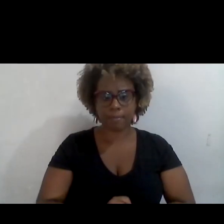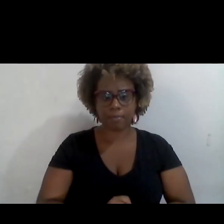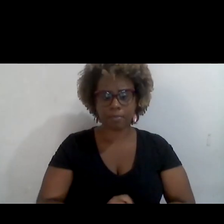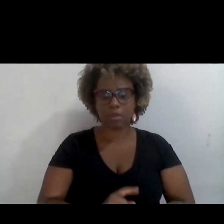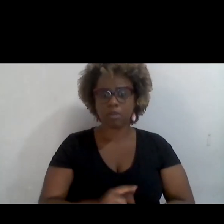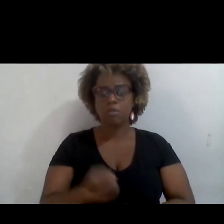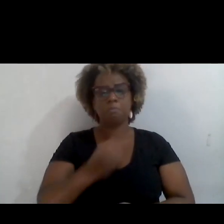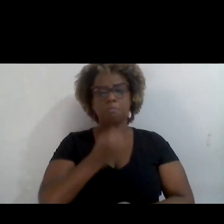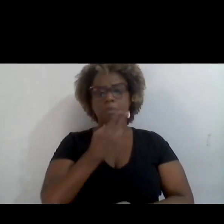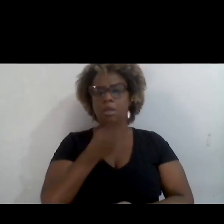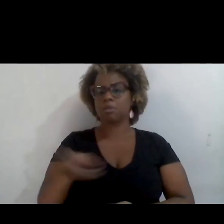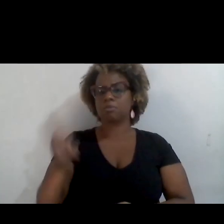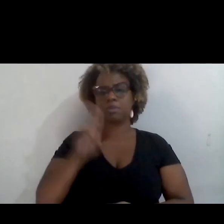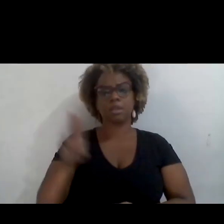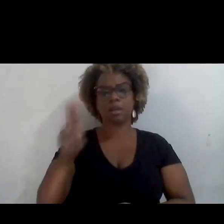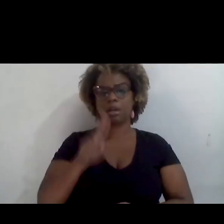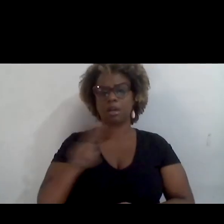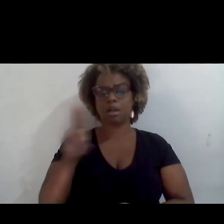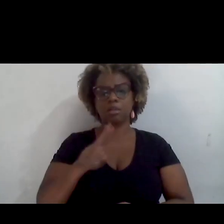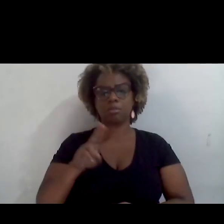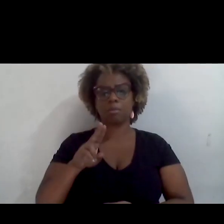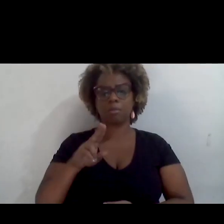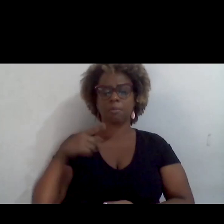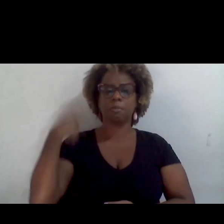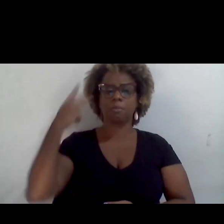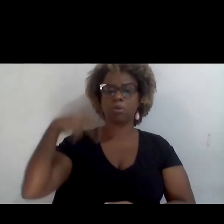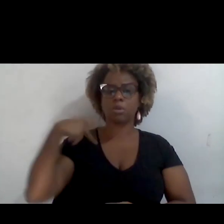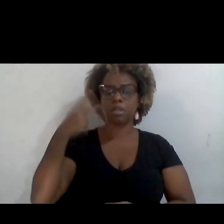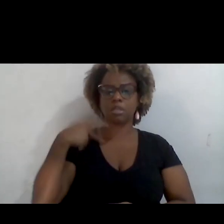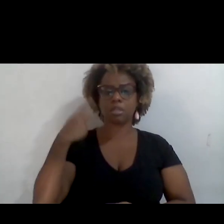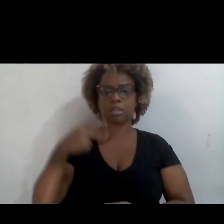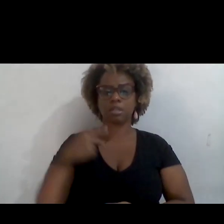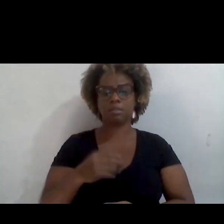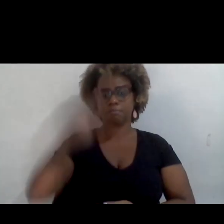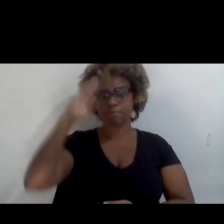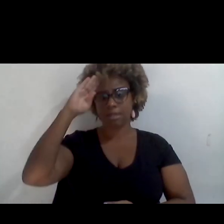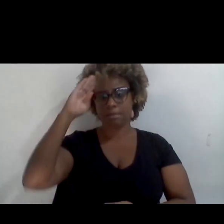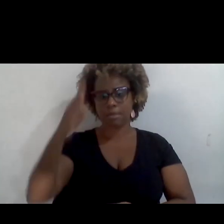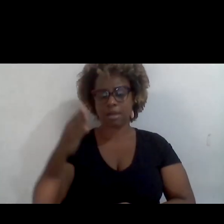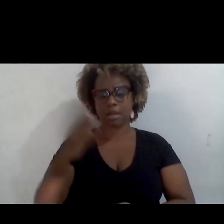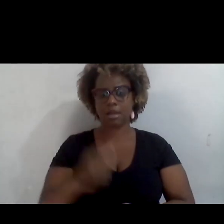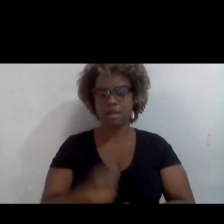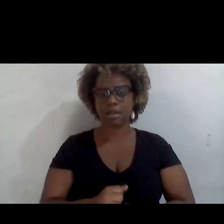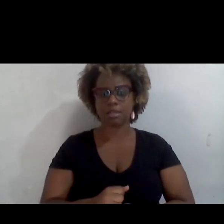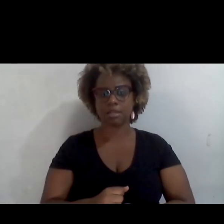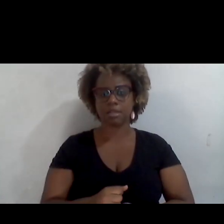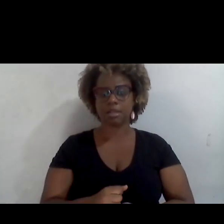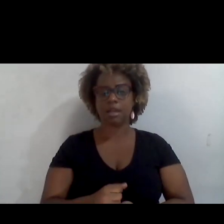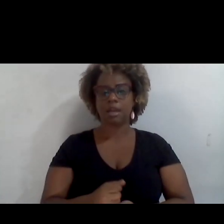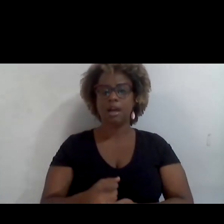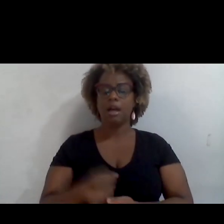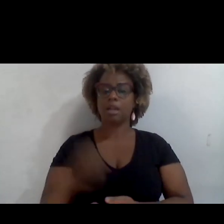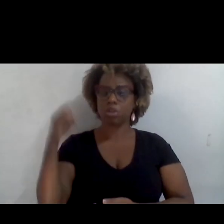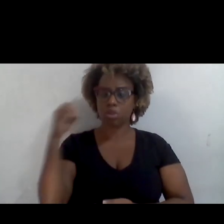foi descontinuado em políticas fundamentais. A mais recente agora foi do edital continuado, e